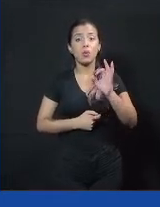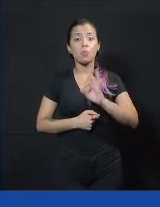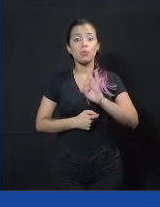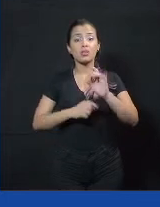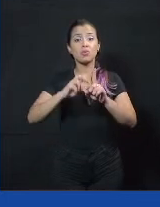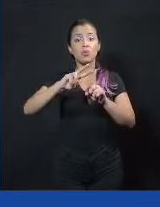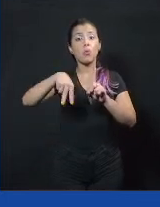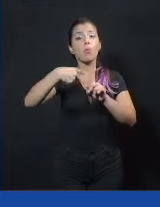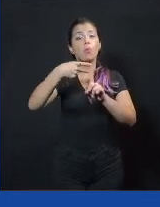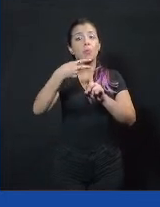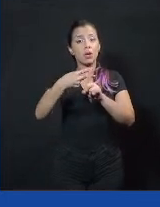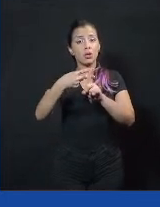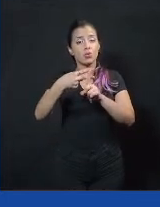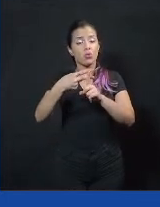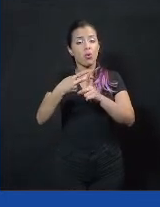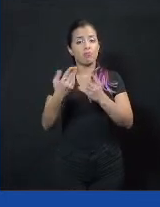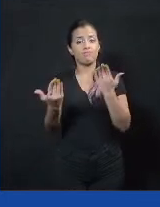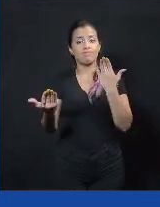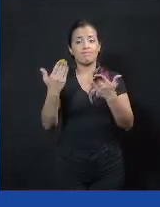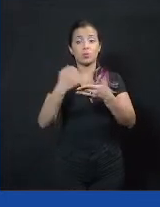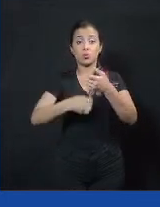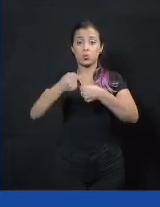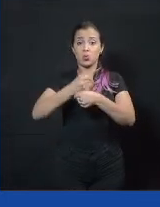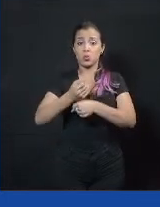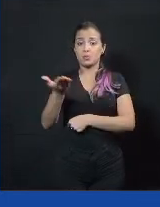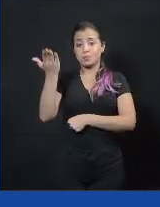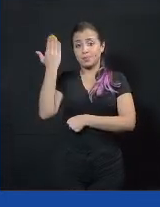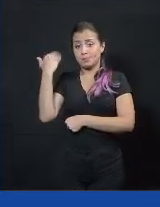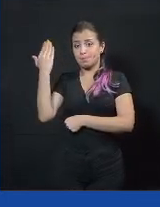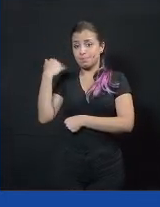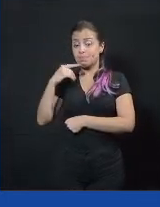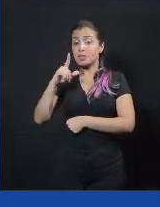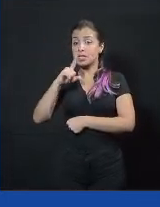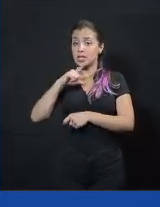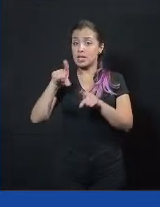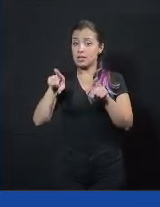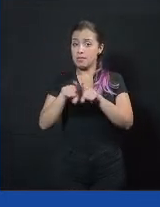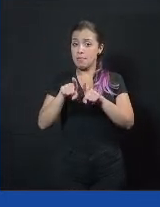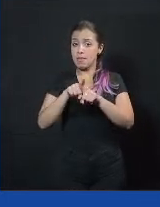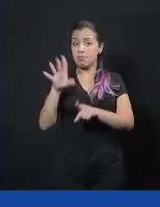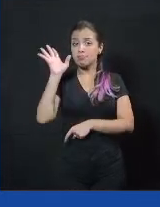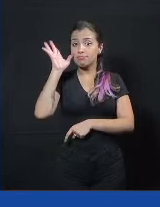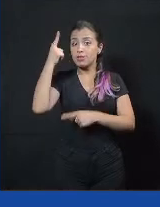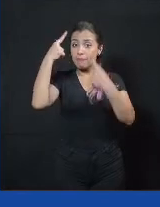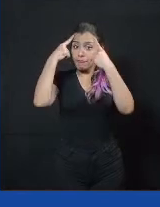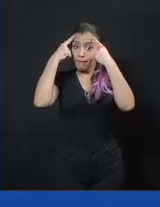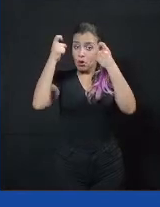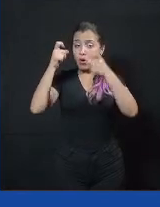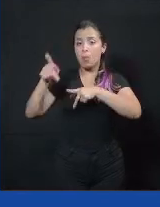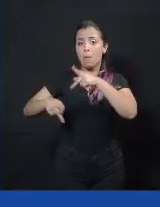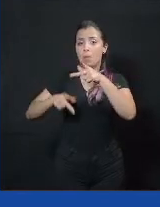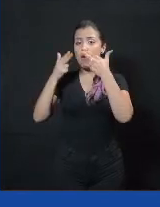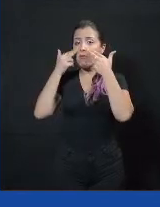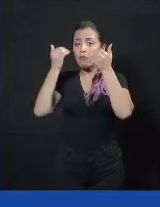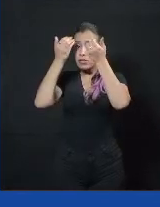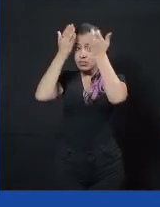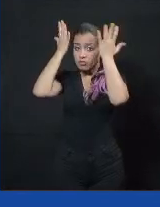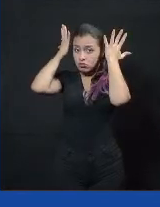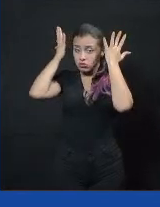ano anterior. Existem outros casos de violências contra os povos indígenas. Pós-Constituição